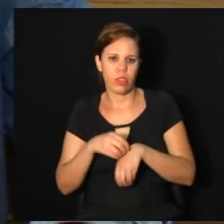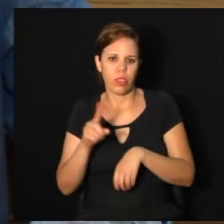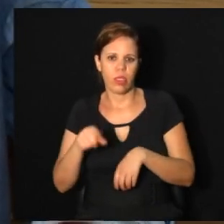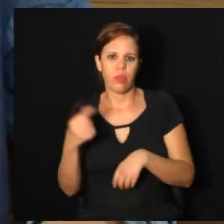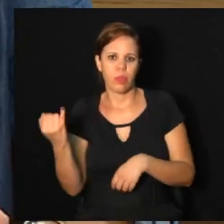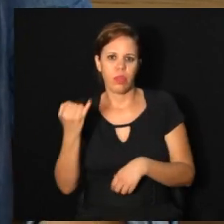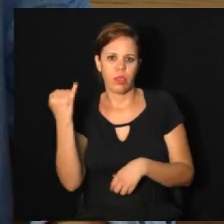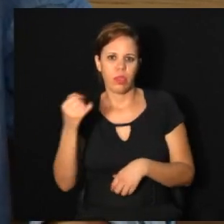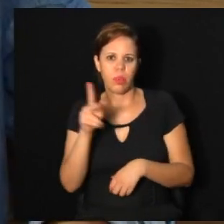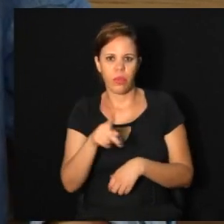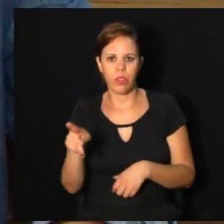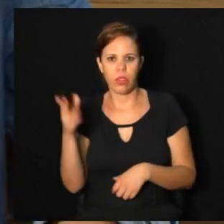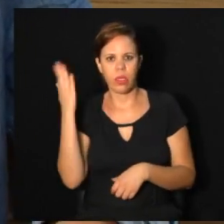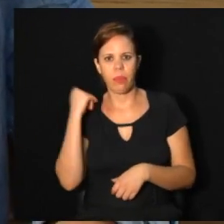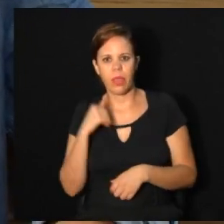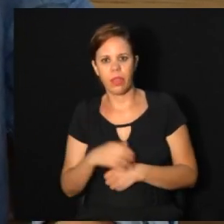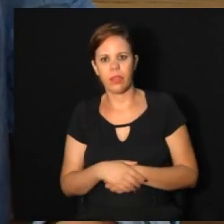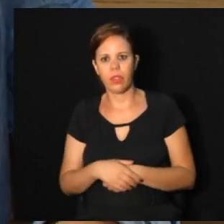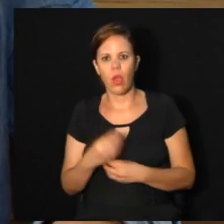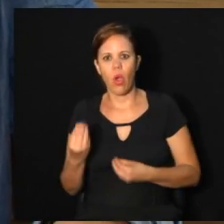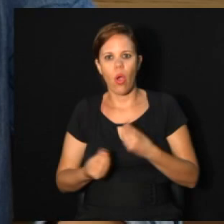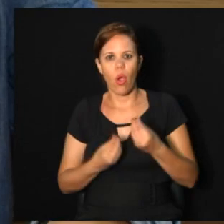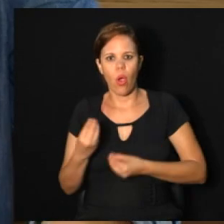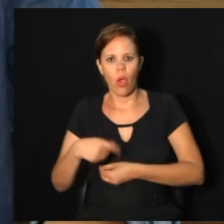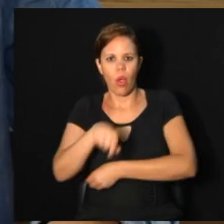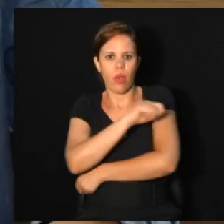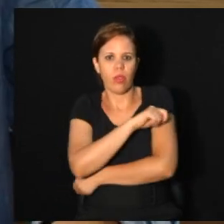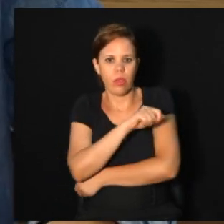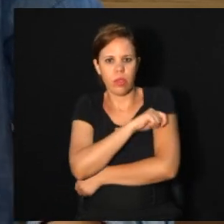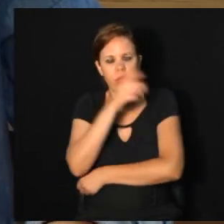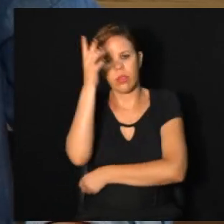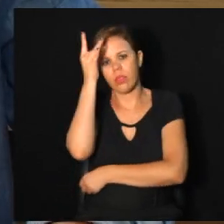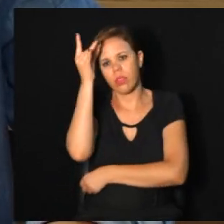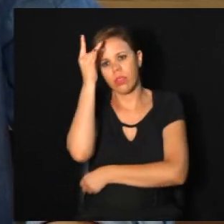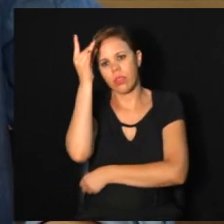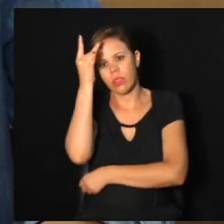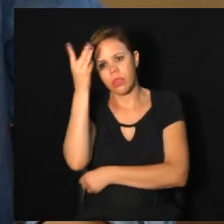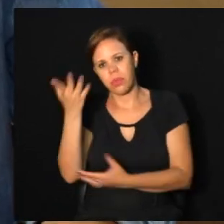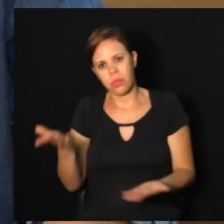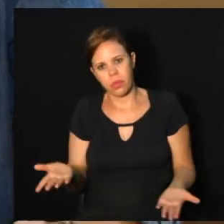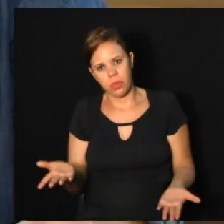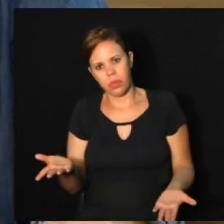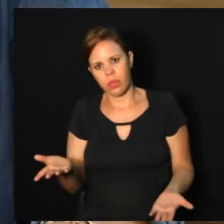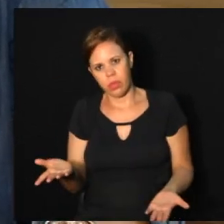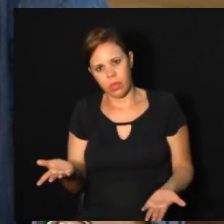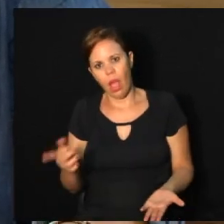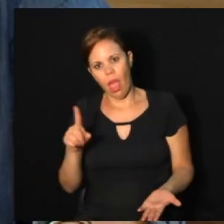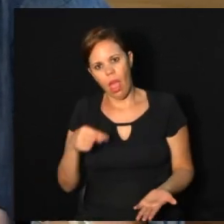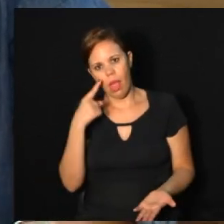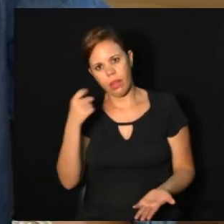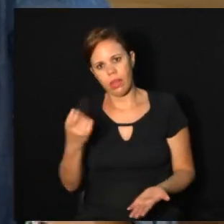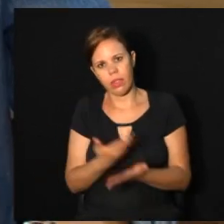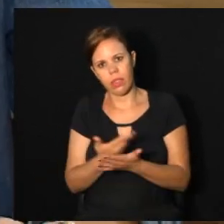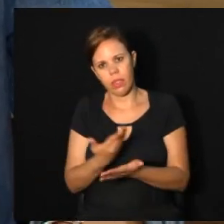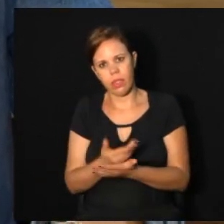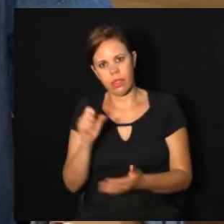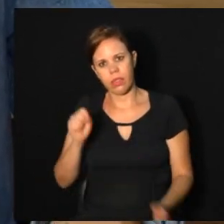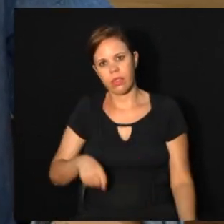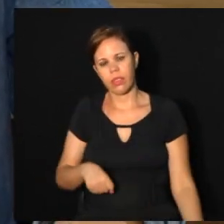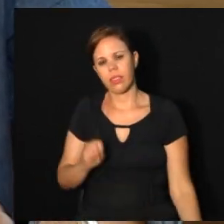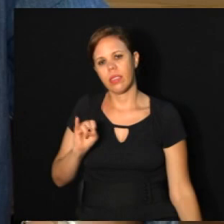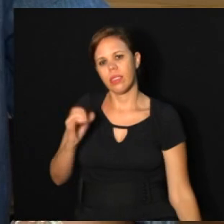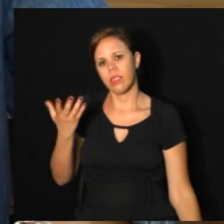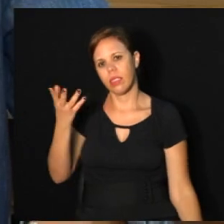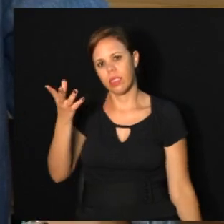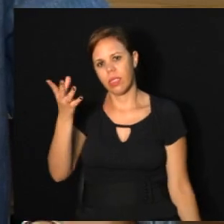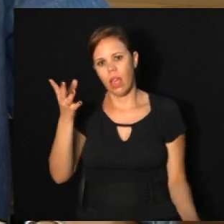importante o professor saber como os alunos estão aprendendo, se está sendo interessante para eles a aula, se está funcionando.